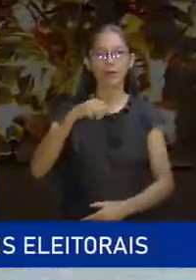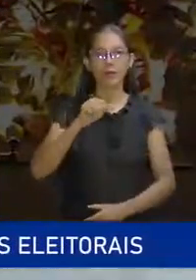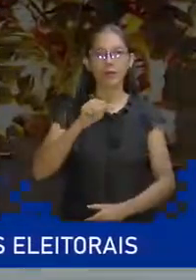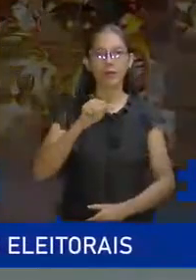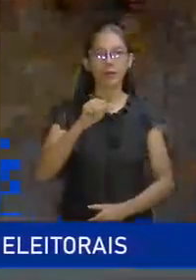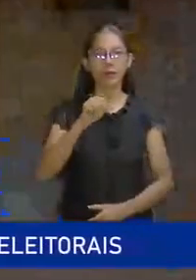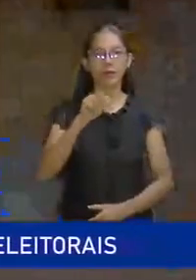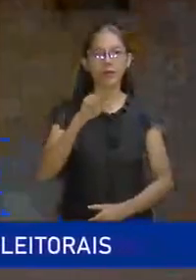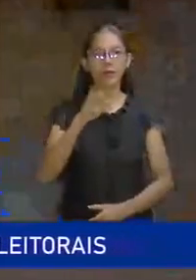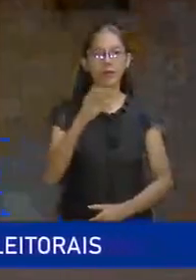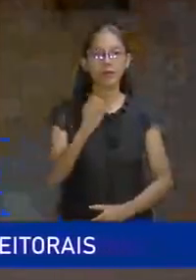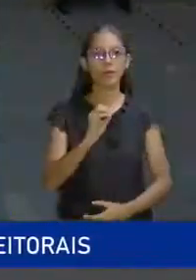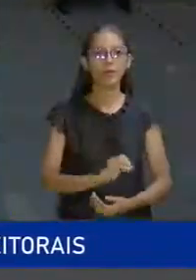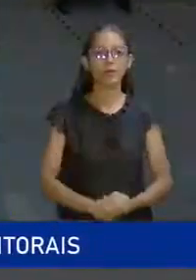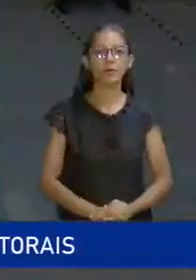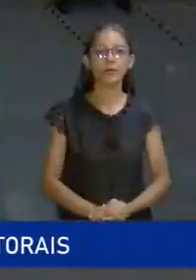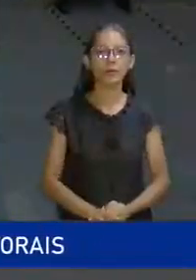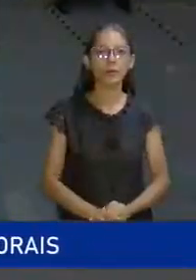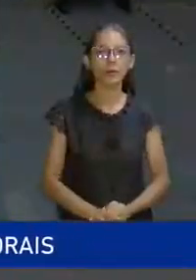Mazurek.